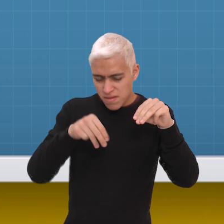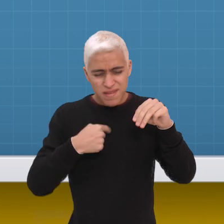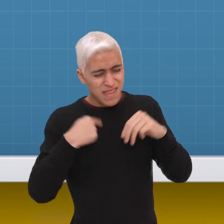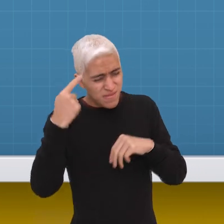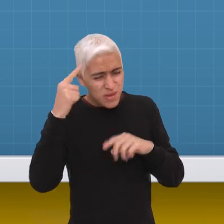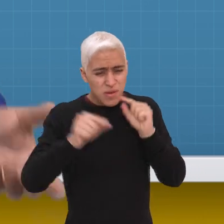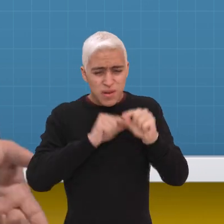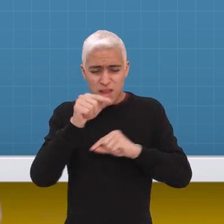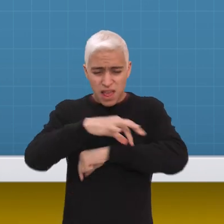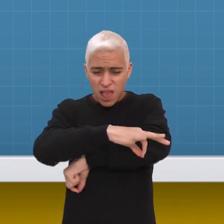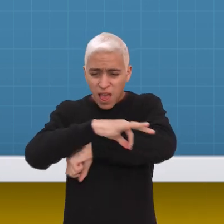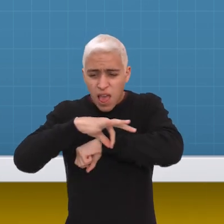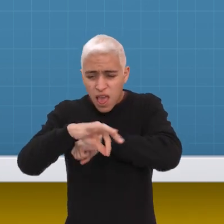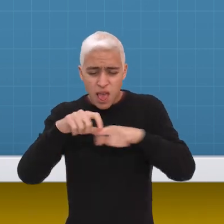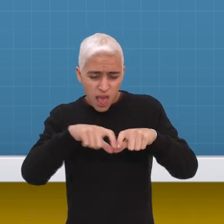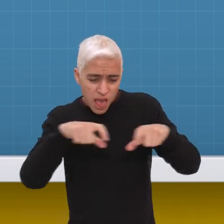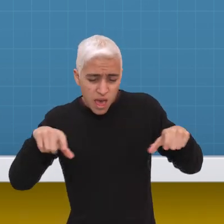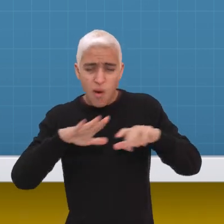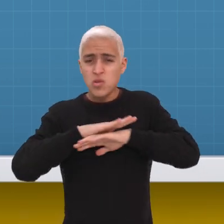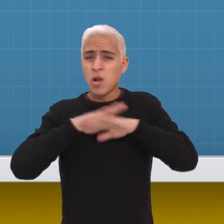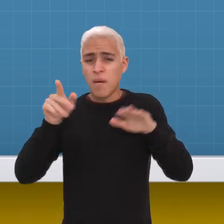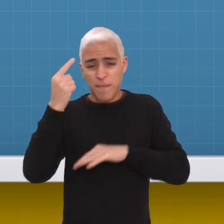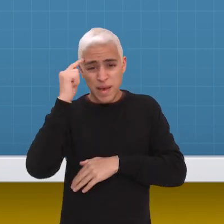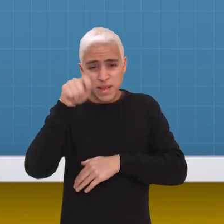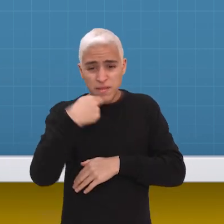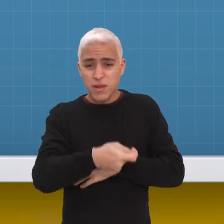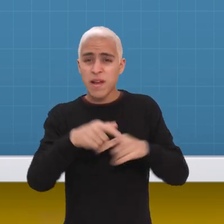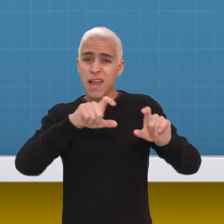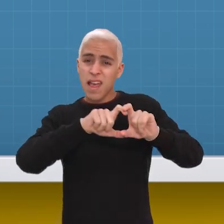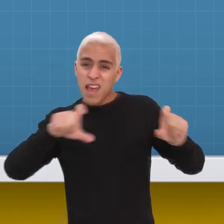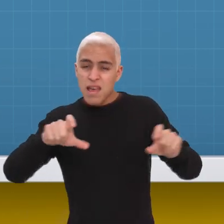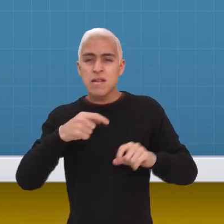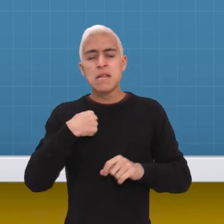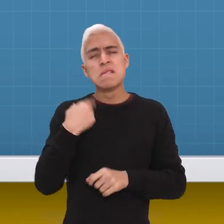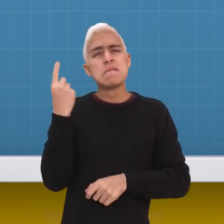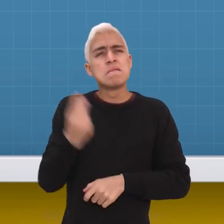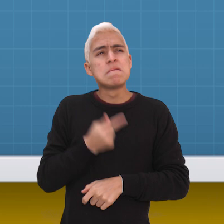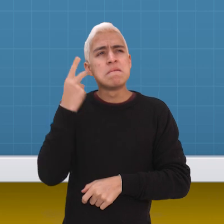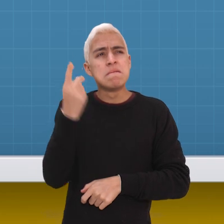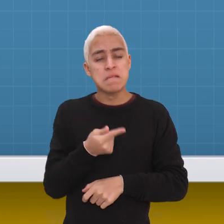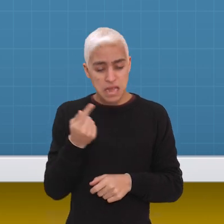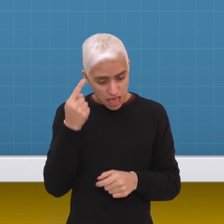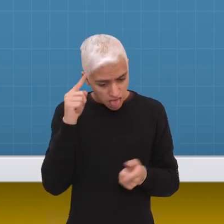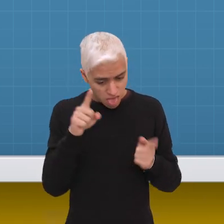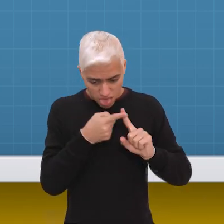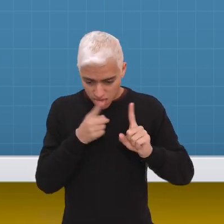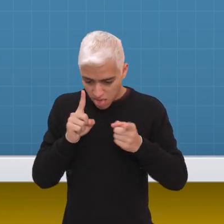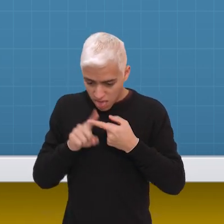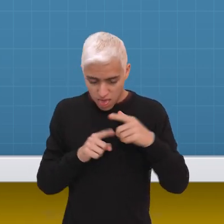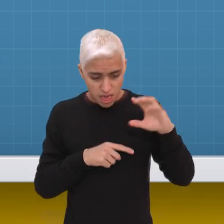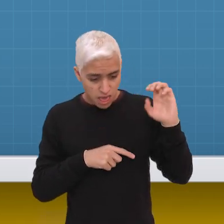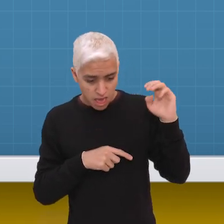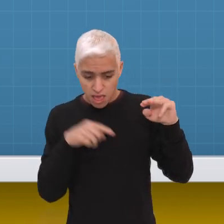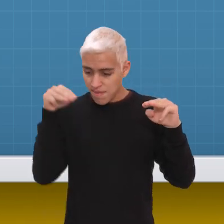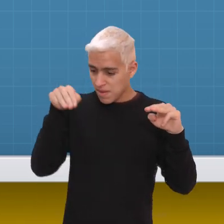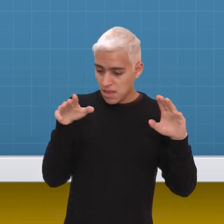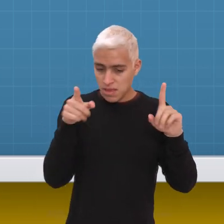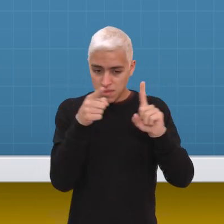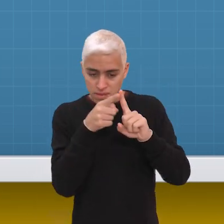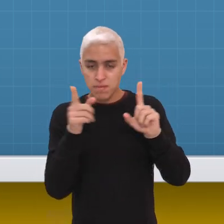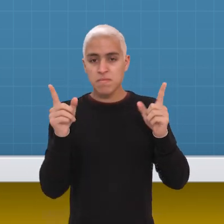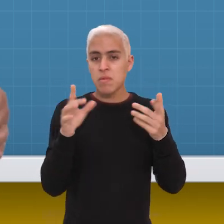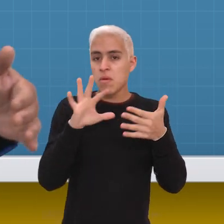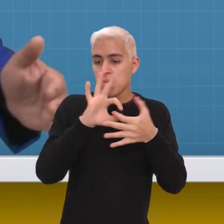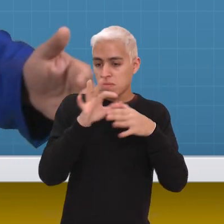única coisa que eu conseguia pensar era a régua. O máximo que eu conseguia pensar era a régua. Aí eu demorei um pouco para associar essa unidade centímetro com